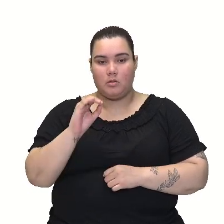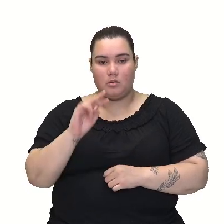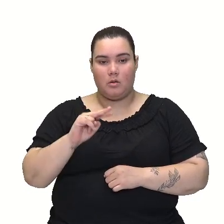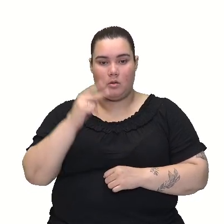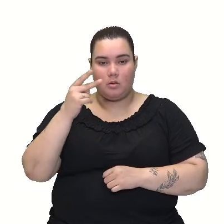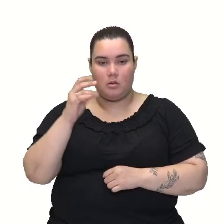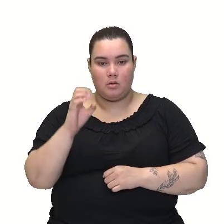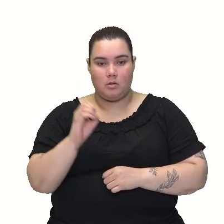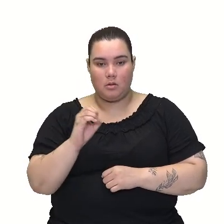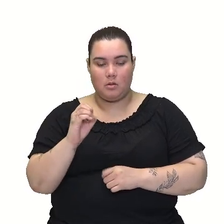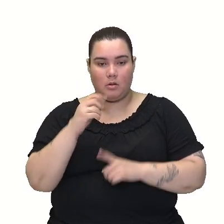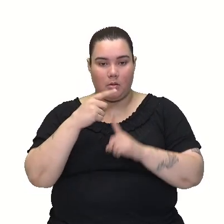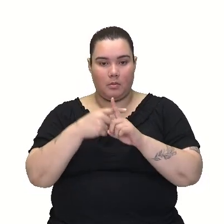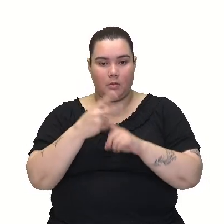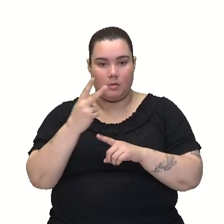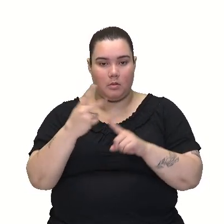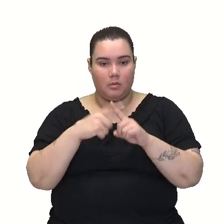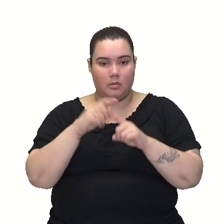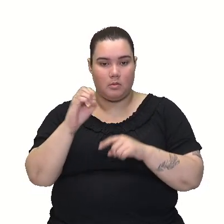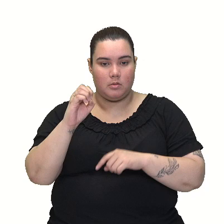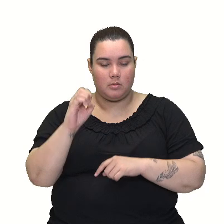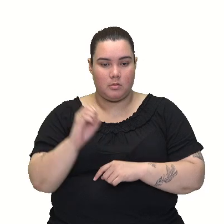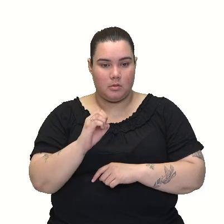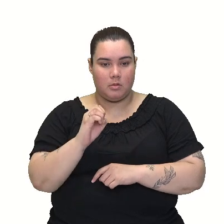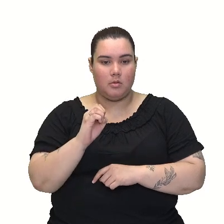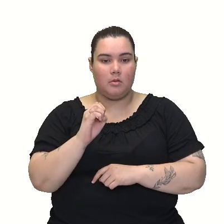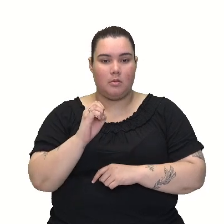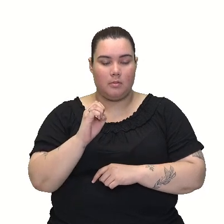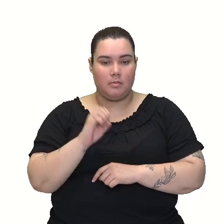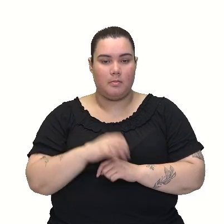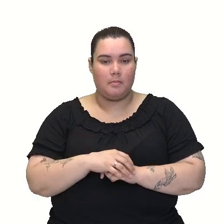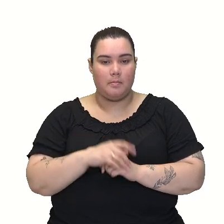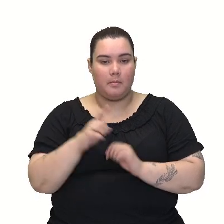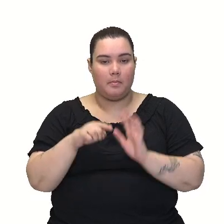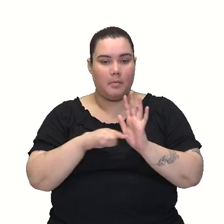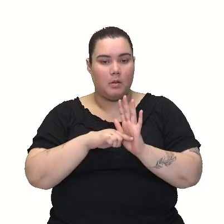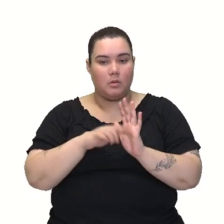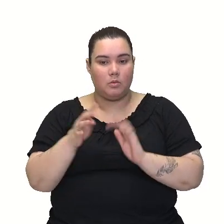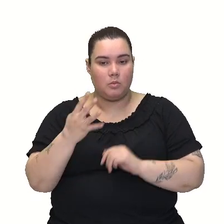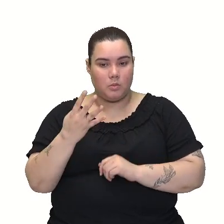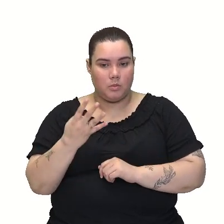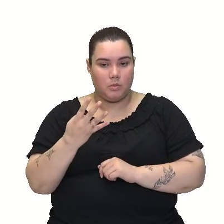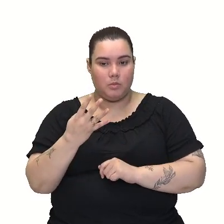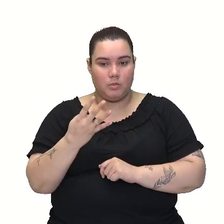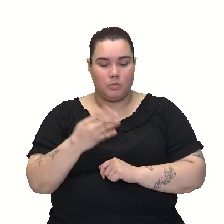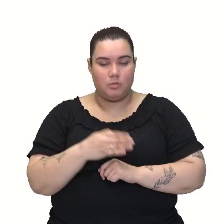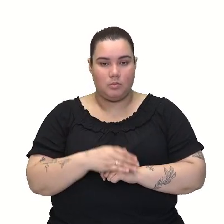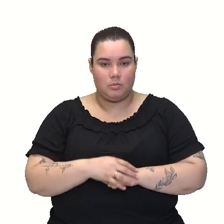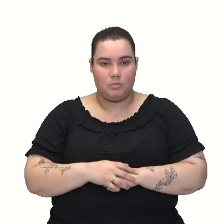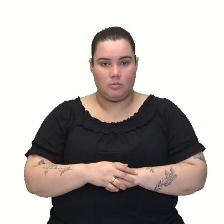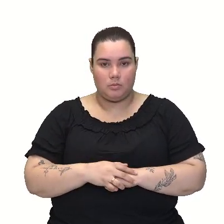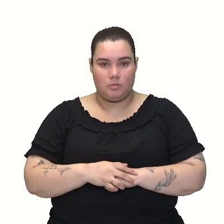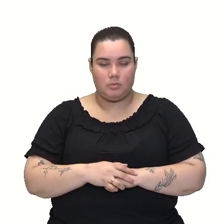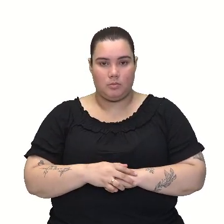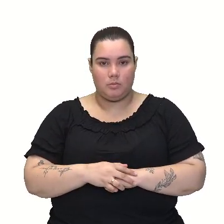0, mais 2 vezes 0, 0. Resultado aqui, menos 4, tá? Então, o valor